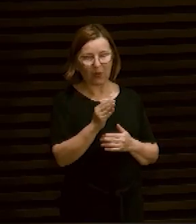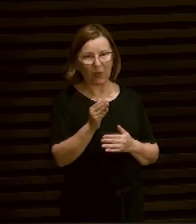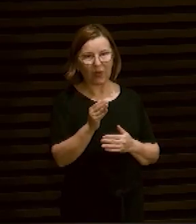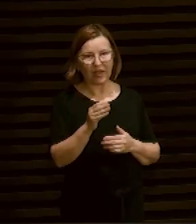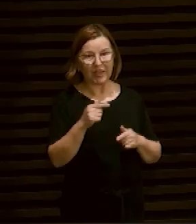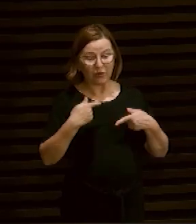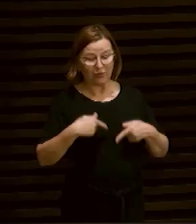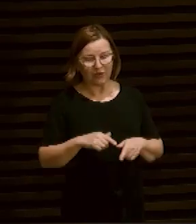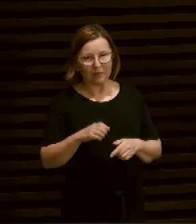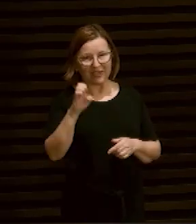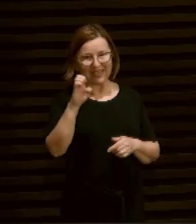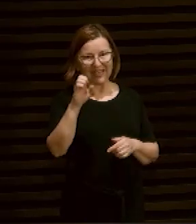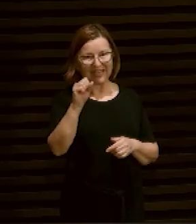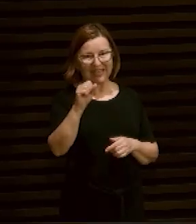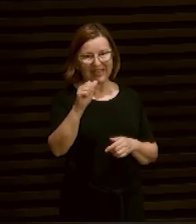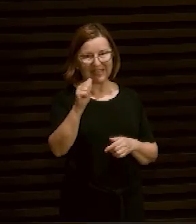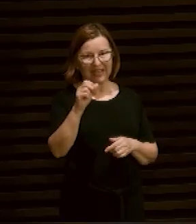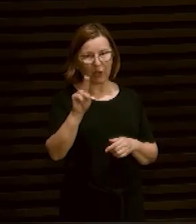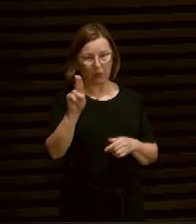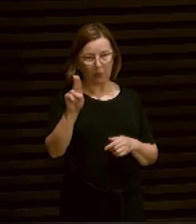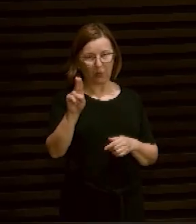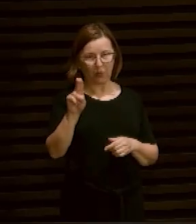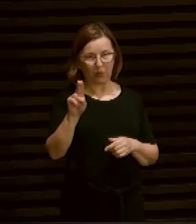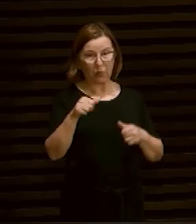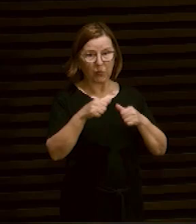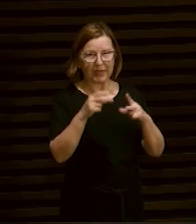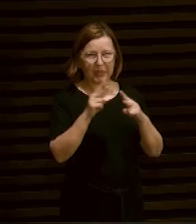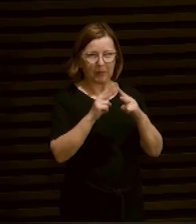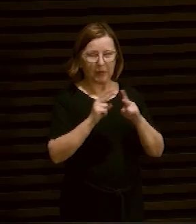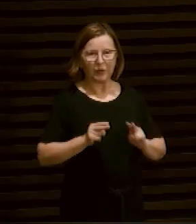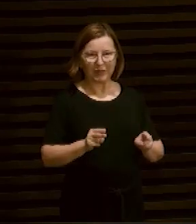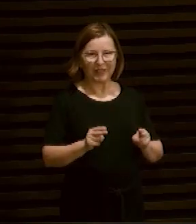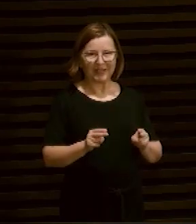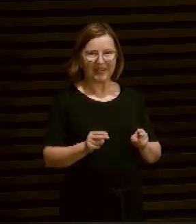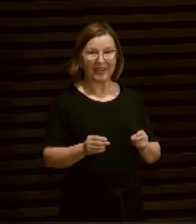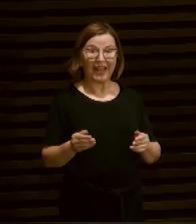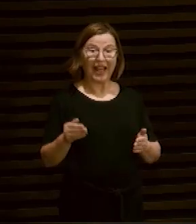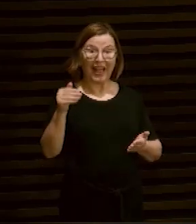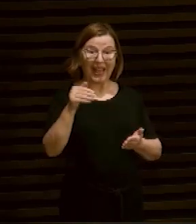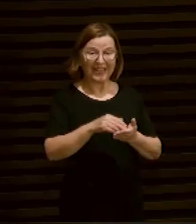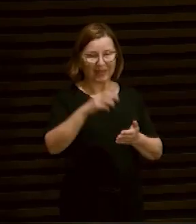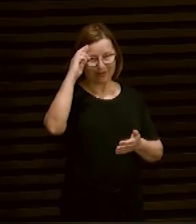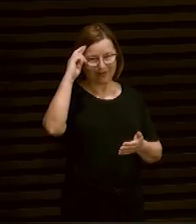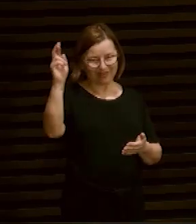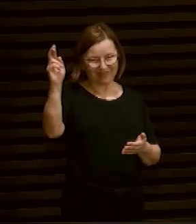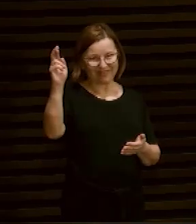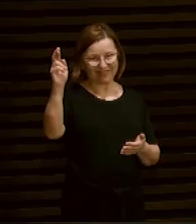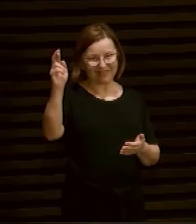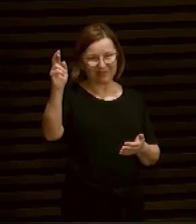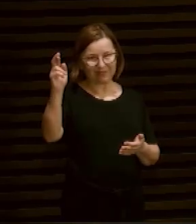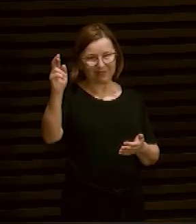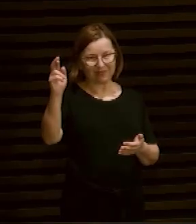suplantador. Essa briga vai continuar até que o Senhor bote os seus pés em cima do